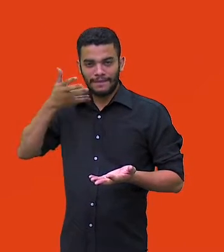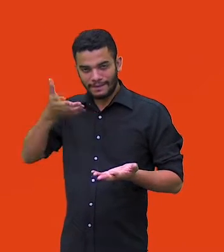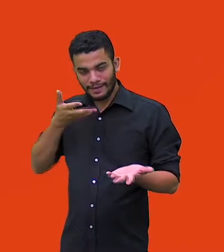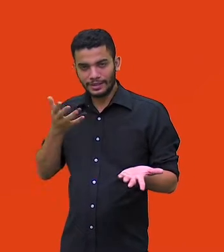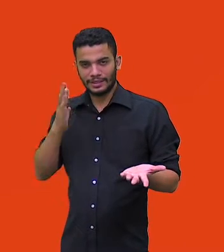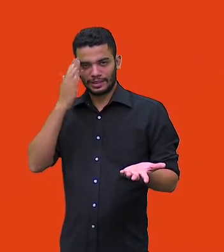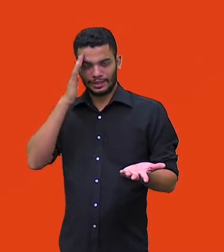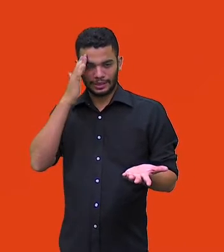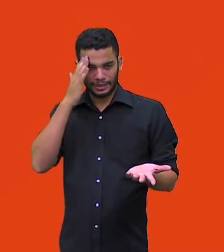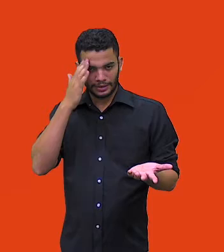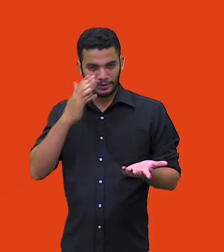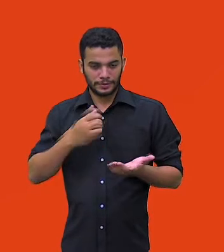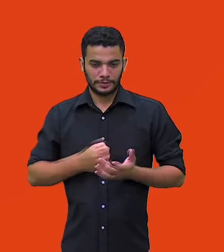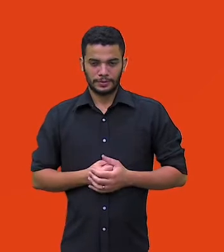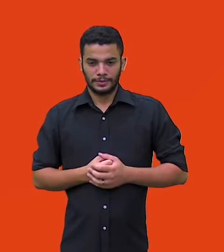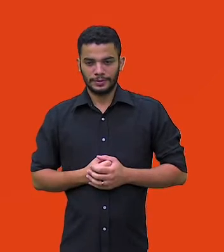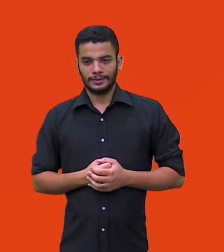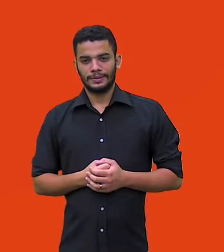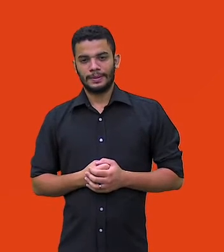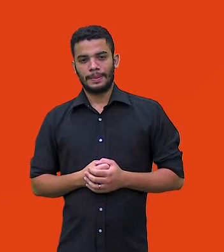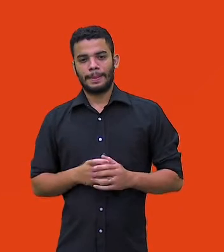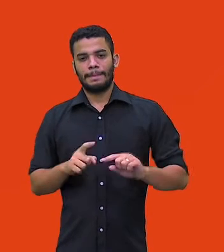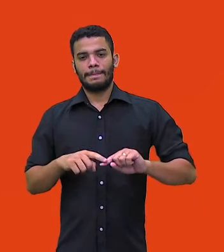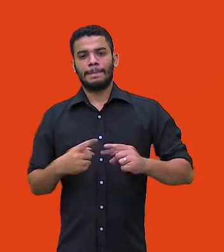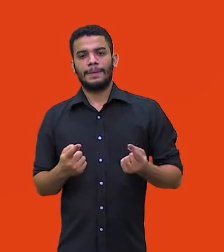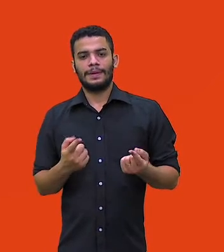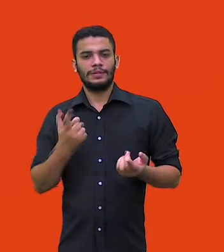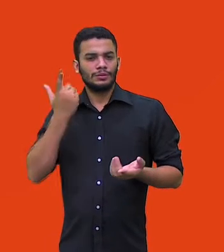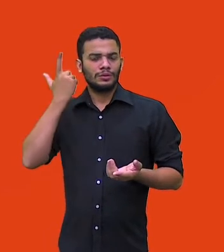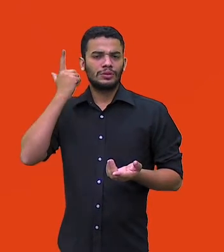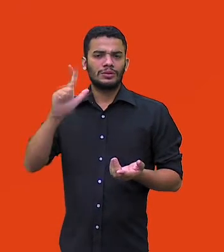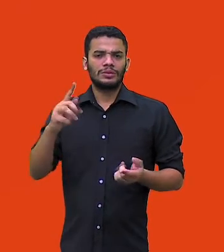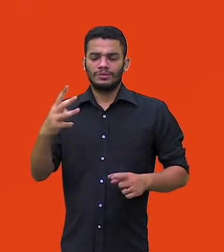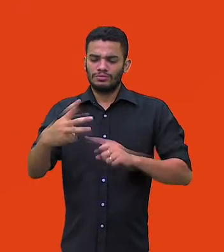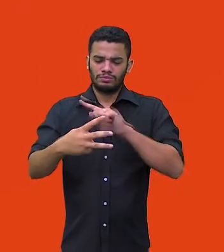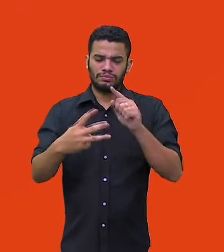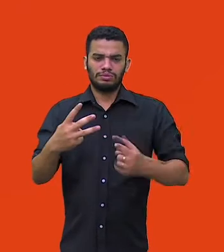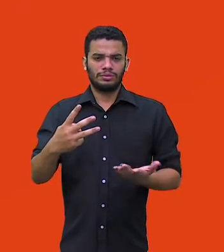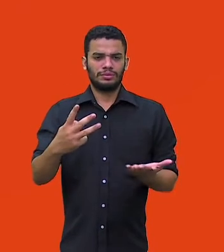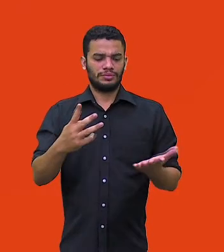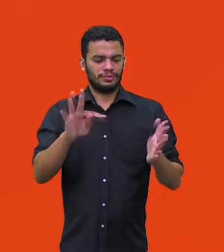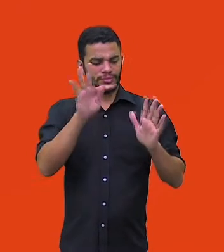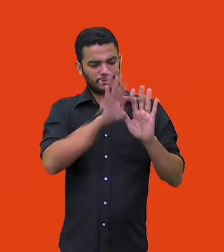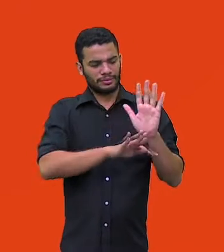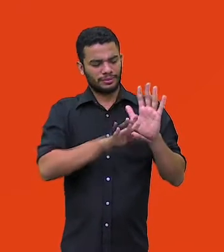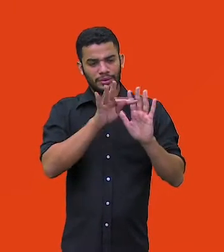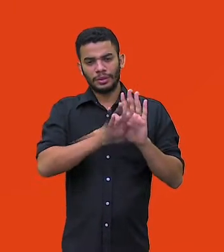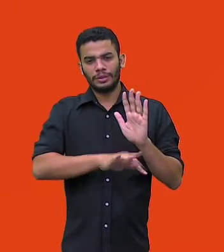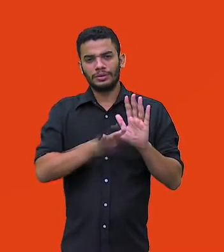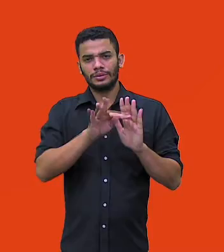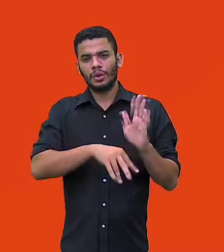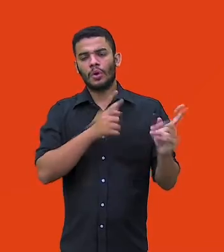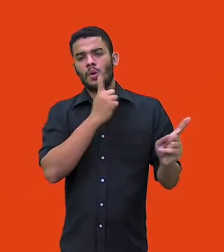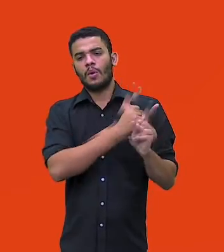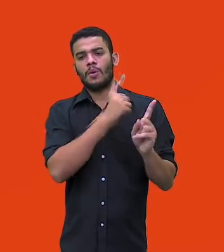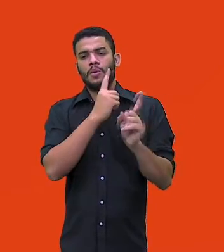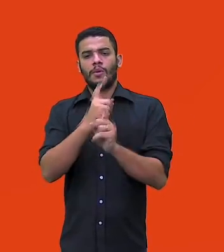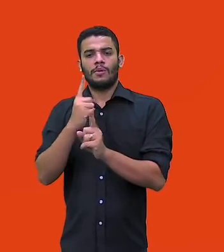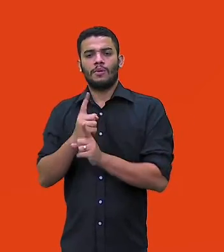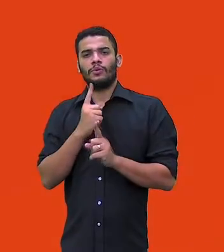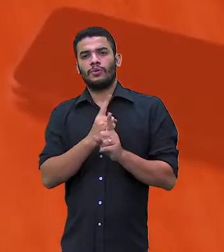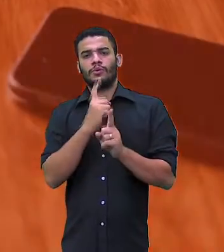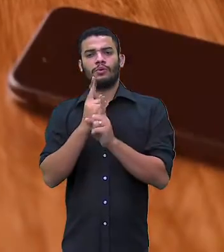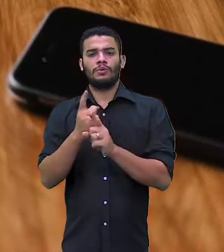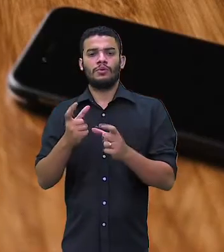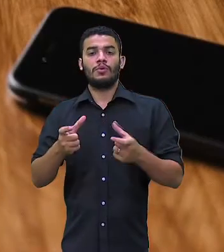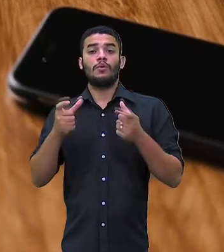determinado assunto. E onde nós encontramos então esses textos, professoras? Esses tipos de textos aí, eles circulam onde?